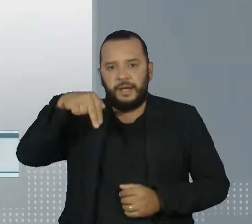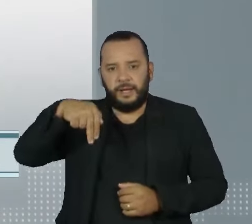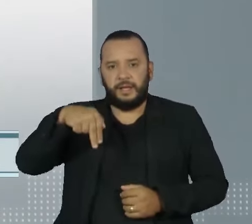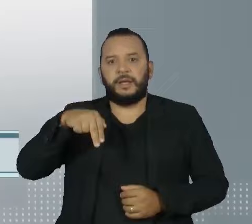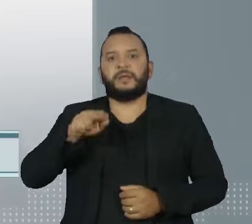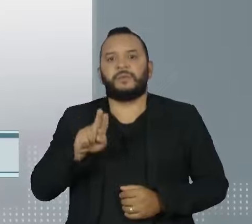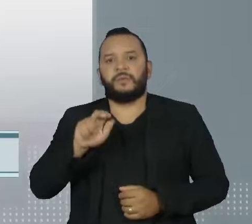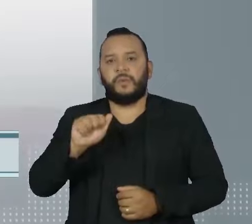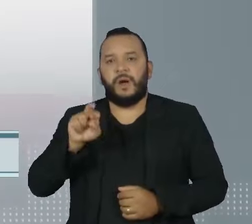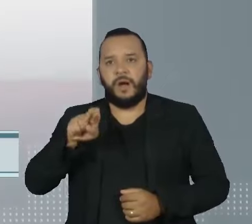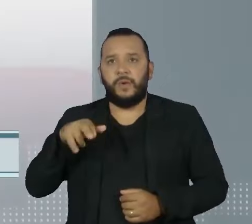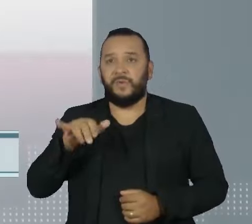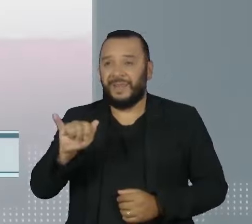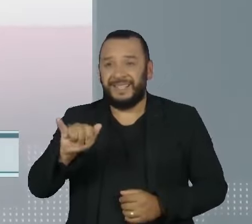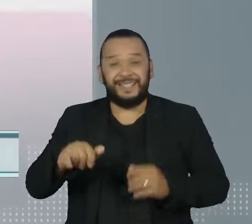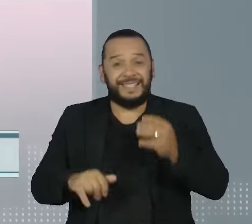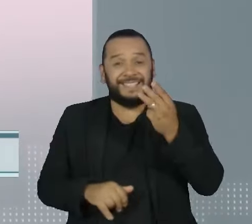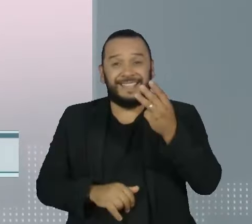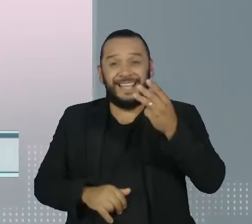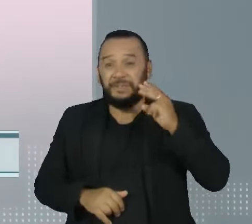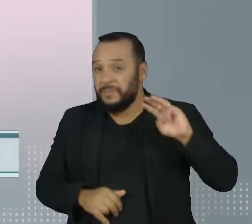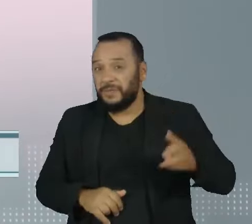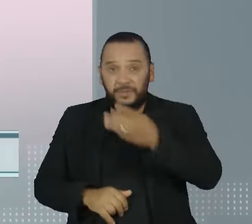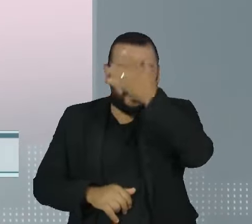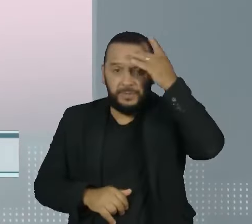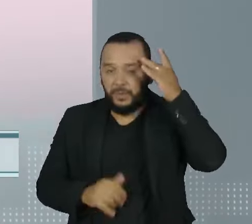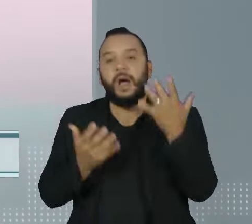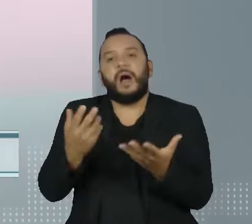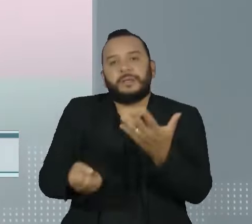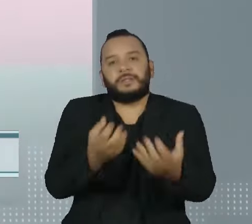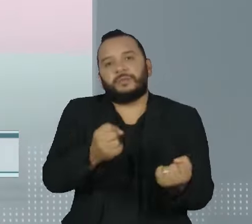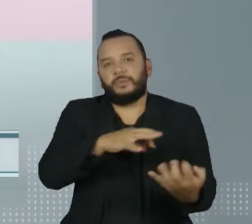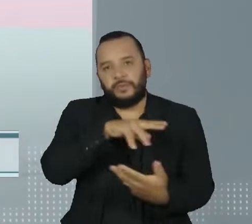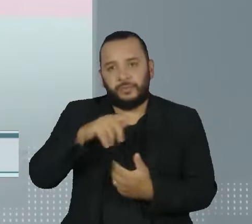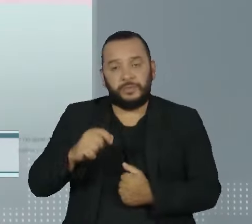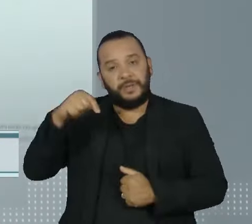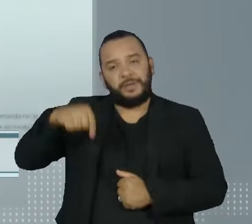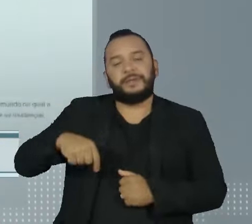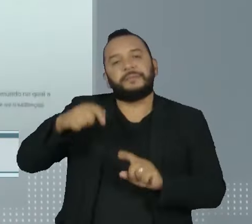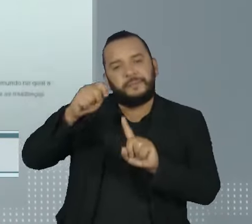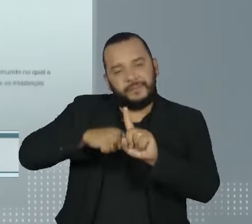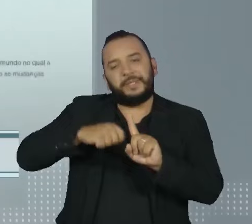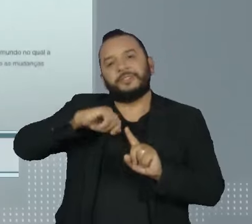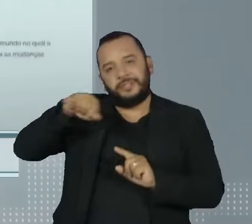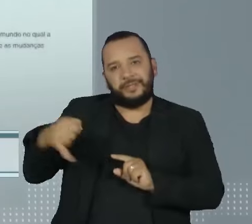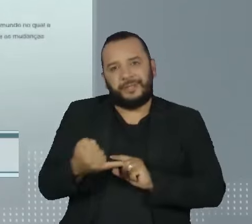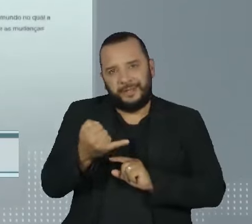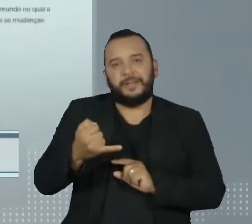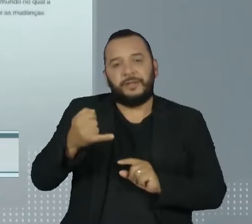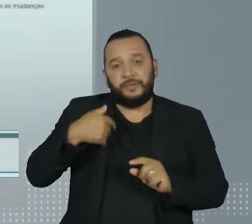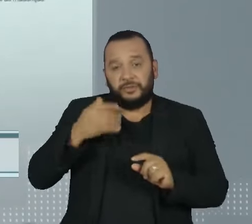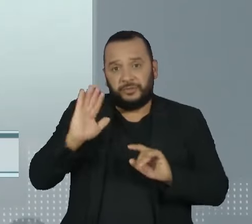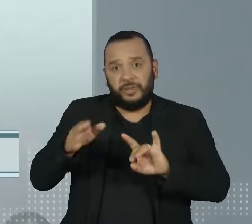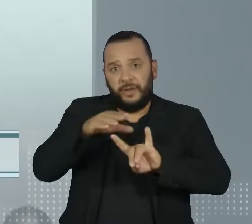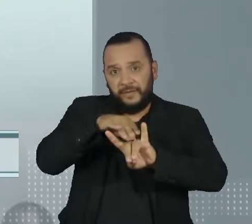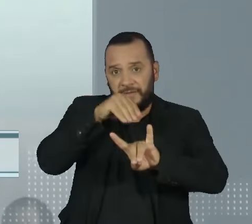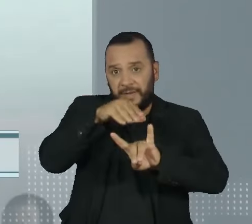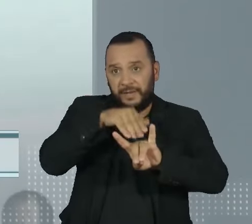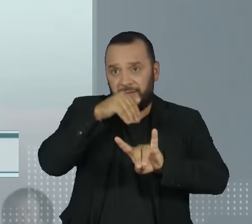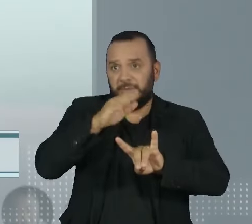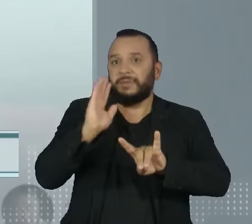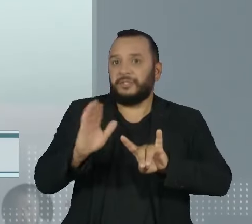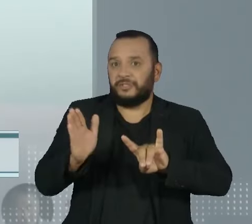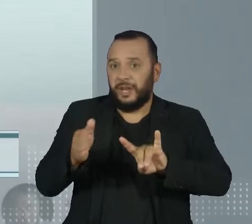participantes no mundo todo no Brasil a campanha batizada de Janeiro vegano chegou a 3 anos e já mobilizou